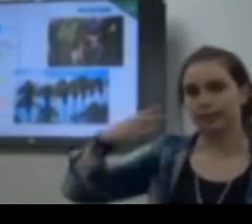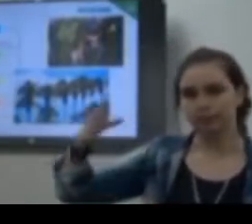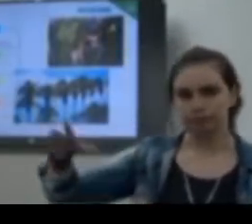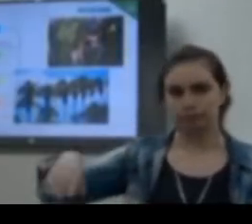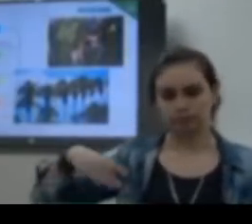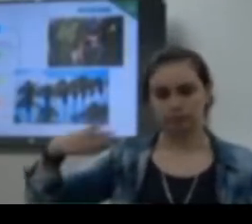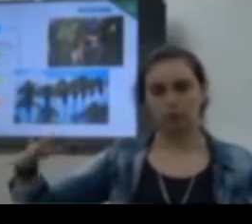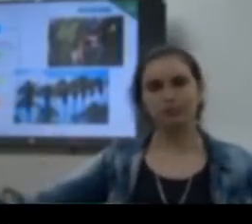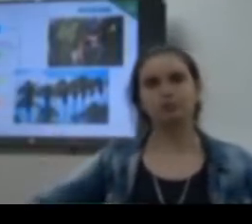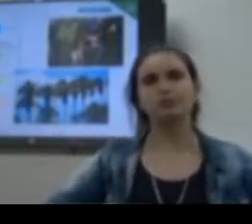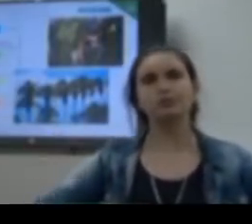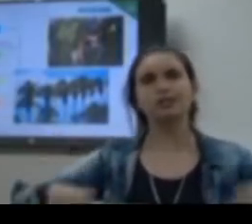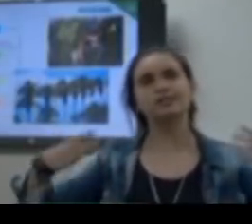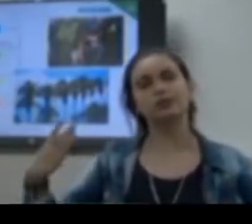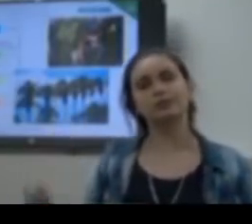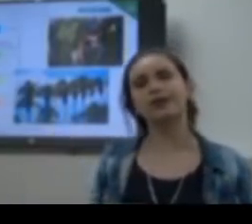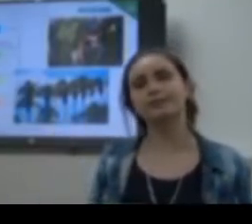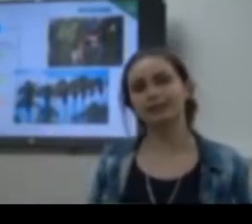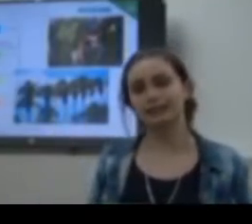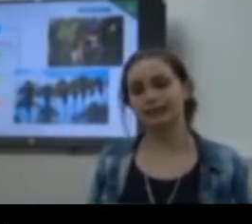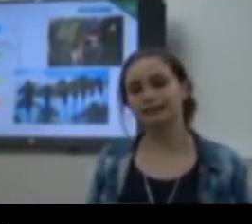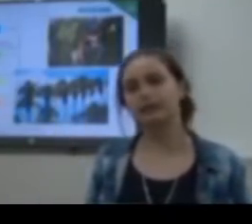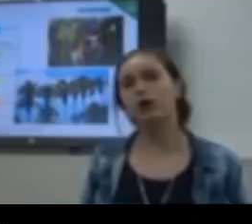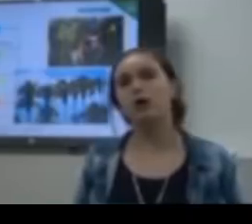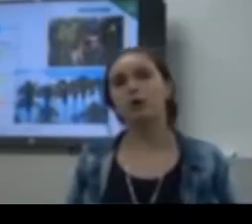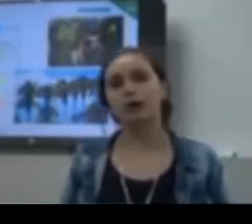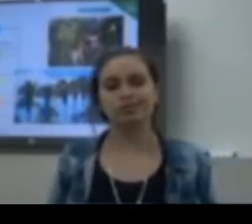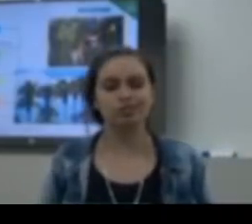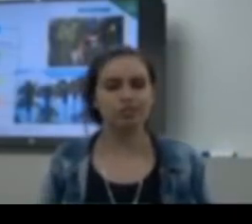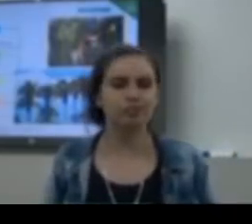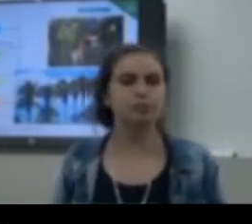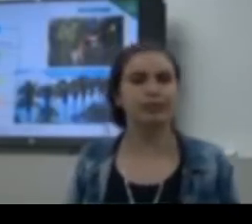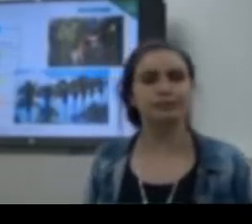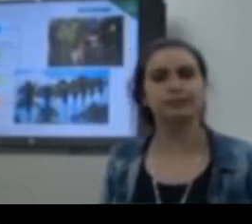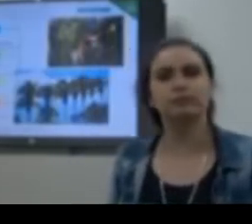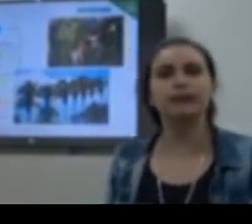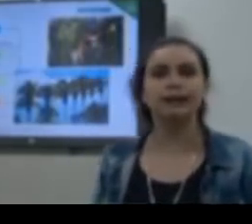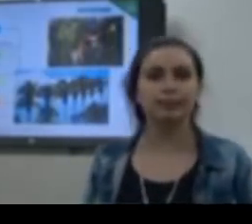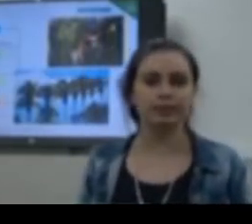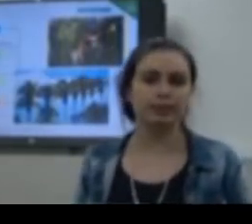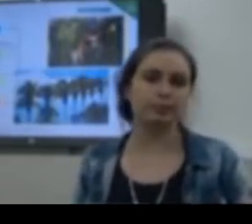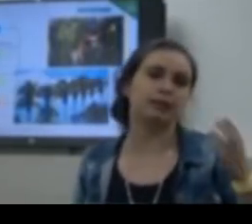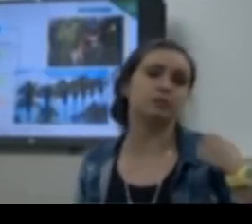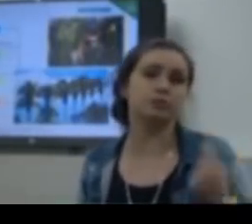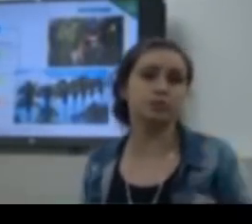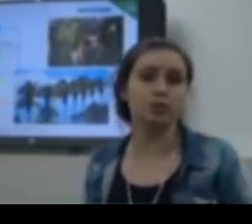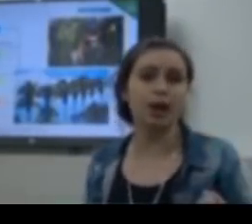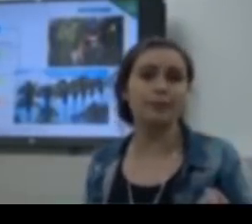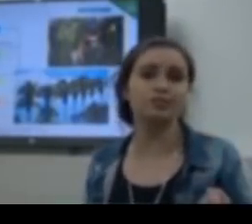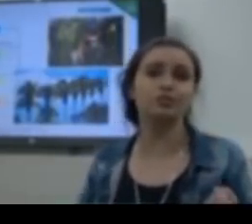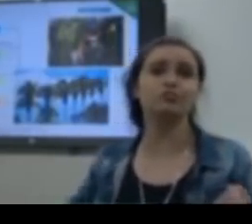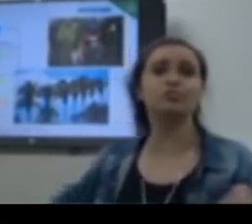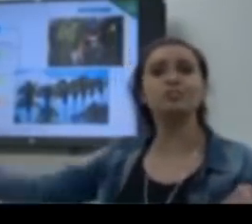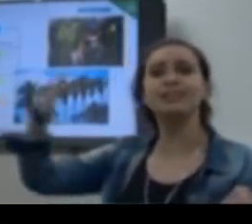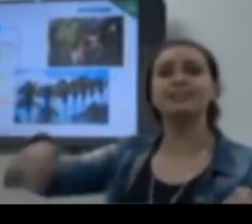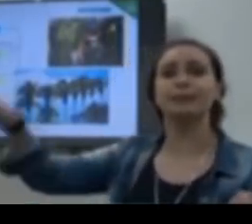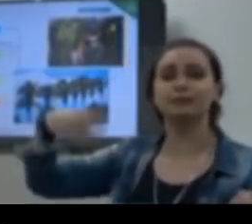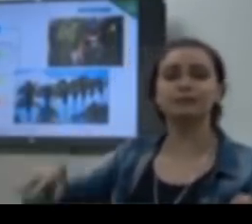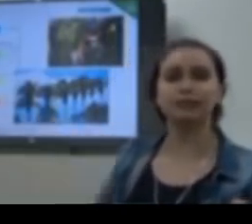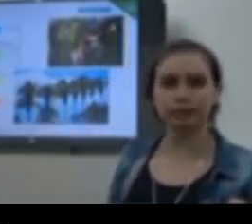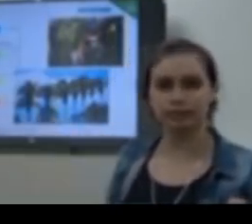passar de tempo, começou a surgir essa nova mata ali, tá? Então, a gente chama de mata secundária, por quê? Porque ela surgiu a partir de